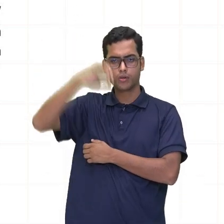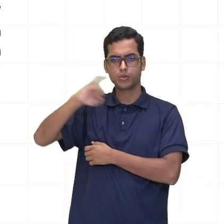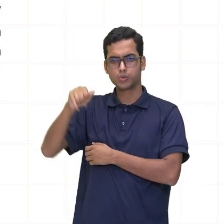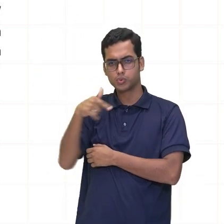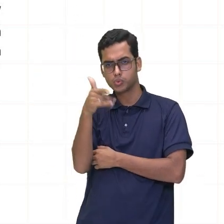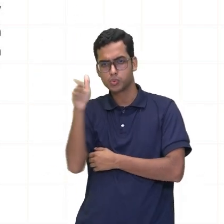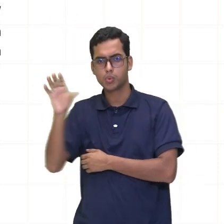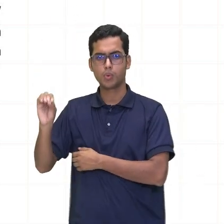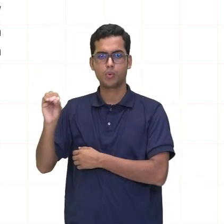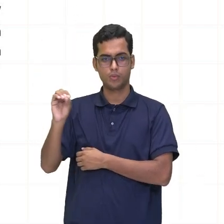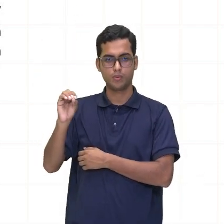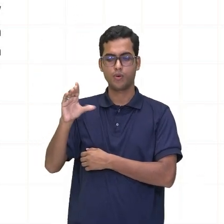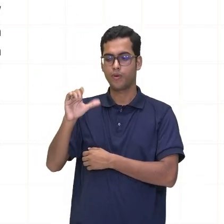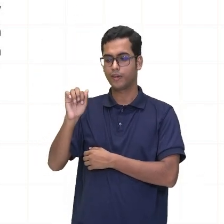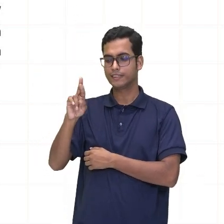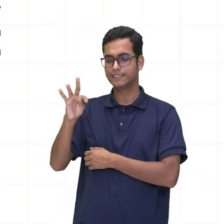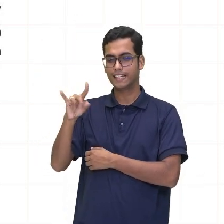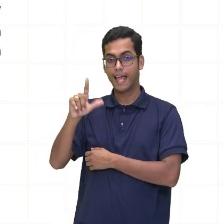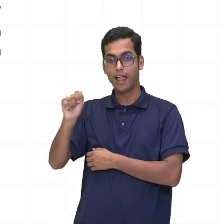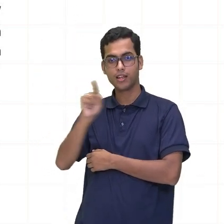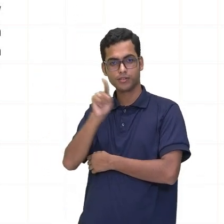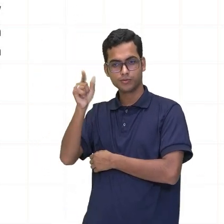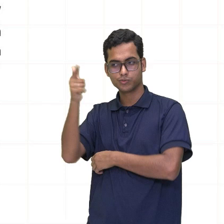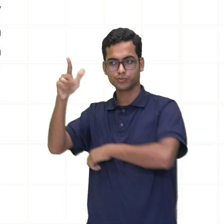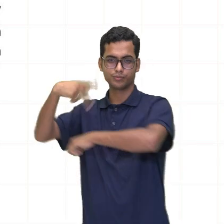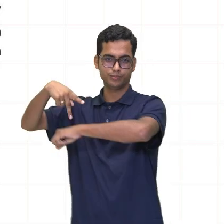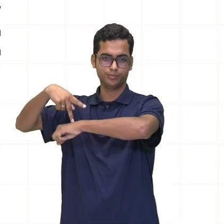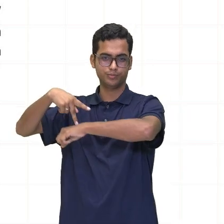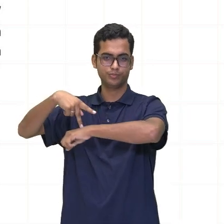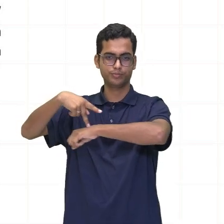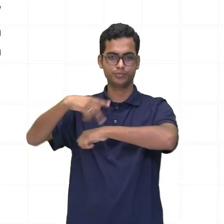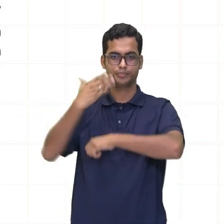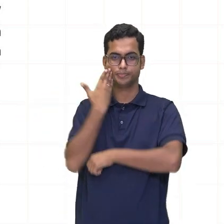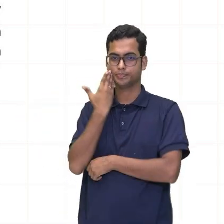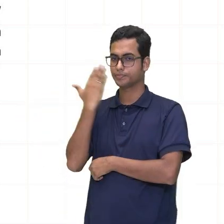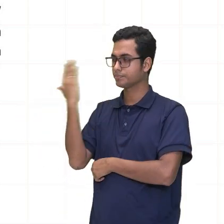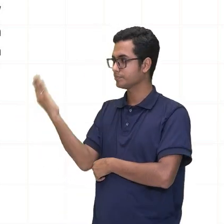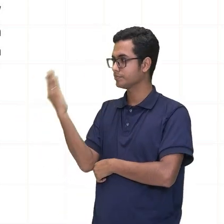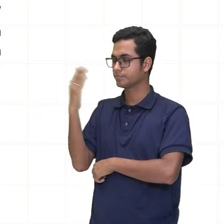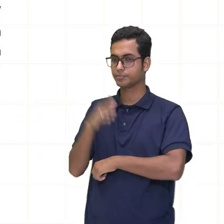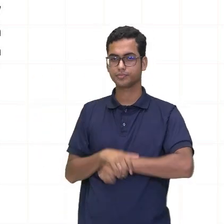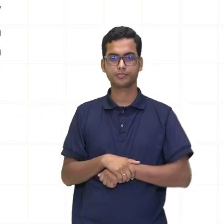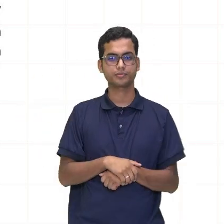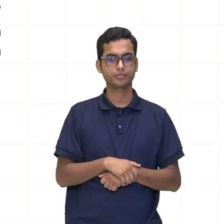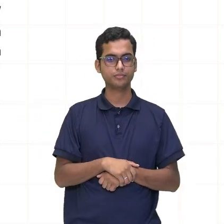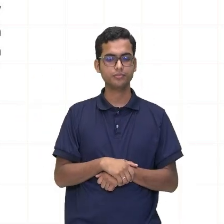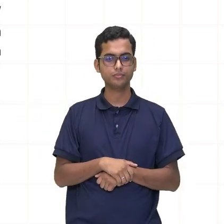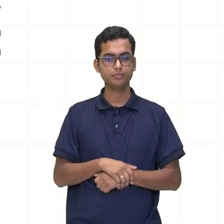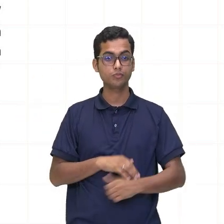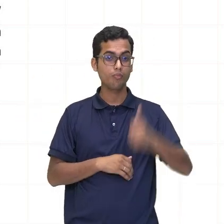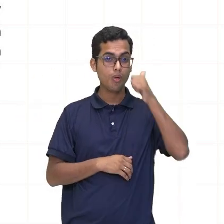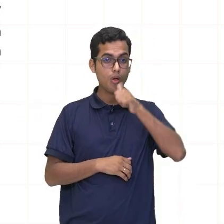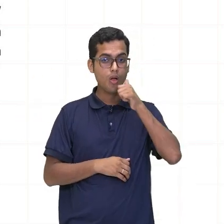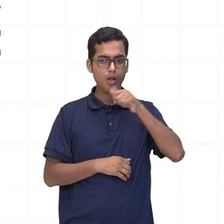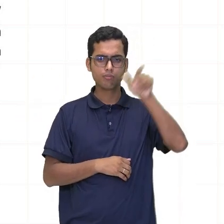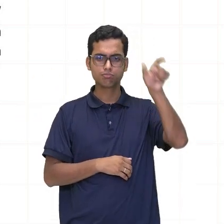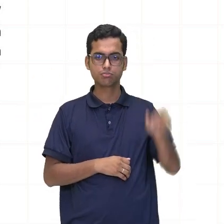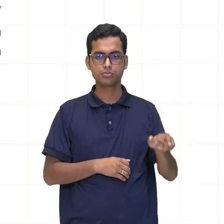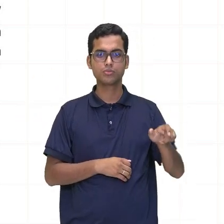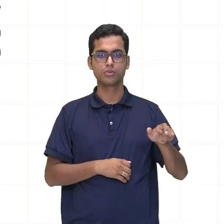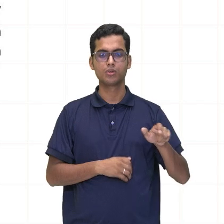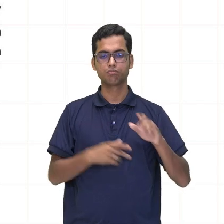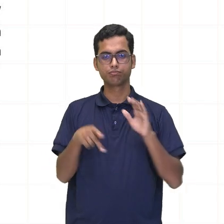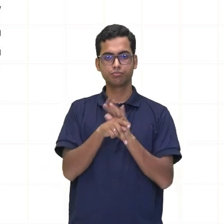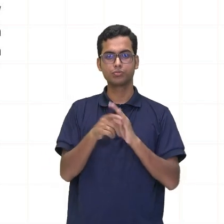de Castela. E aqui a gente tem um problema, vejam aqui no mapa. Dona Beatriz de Portugal, aqui em